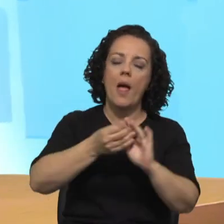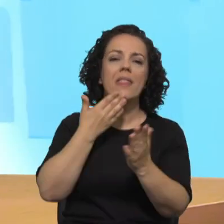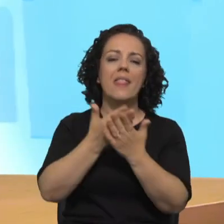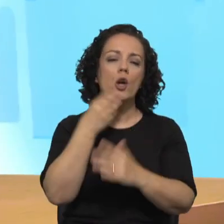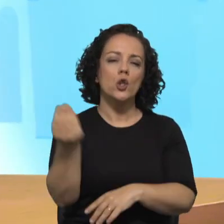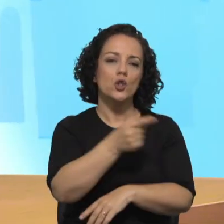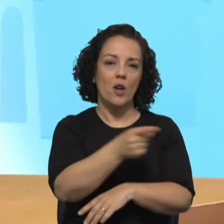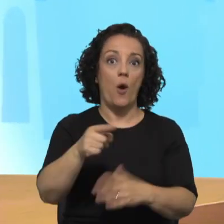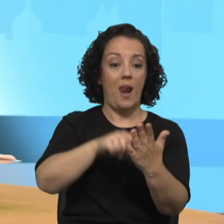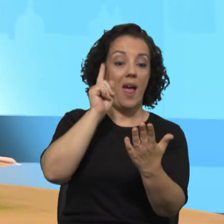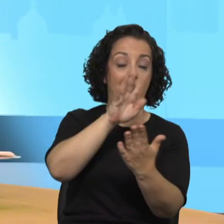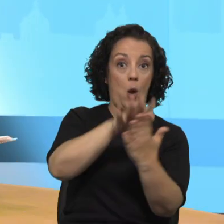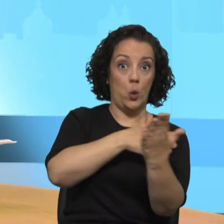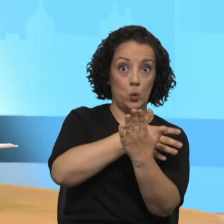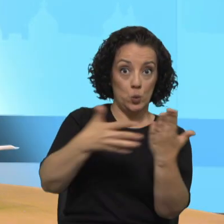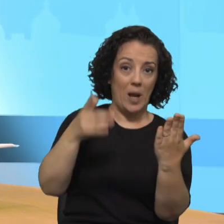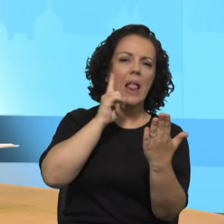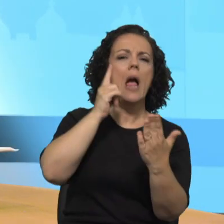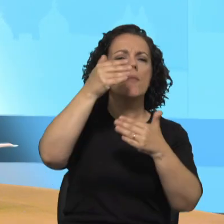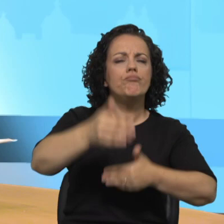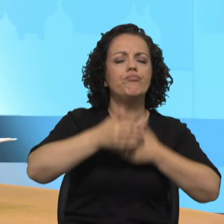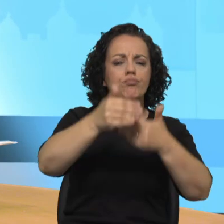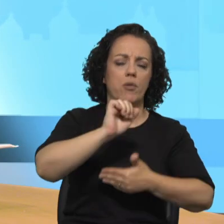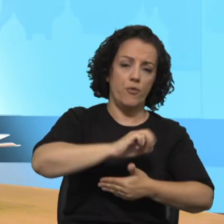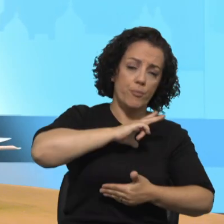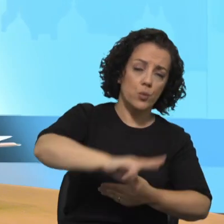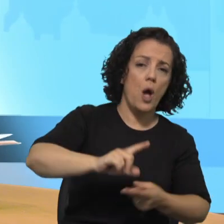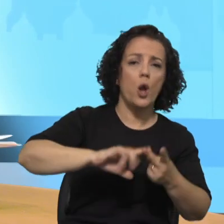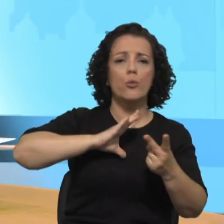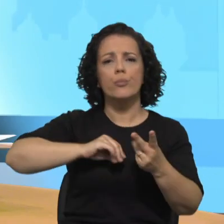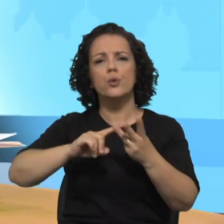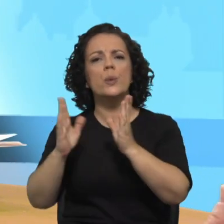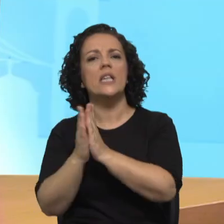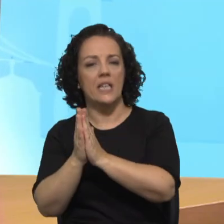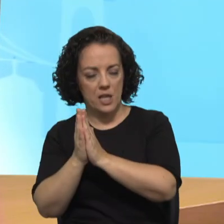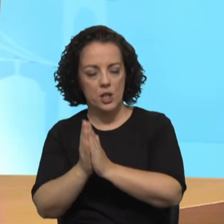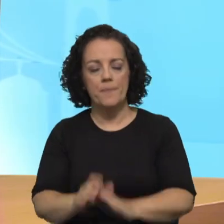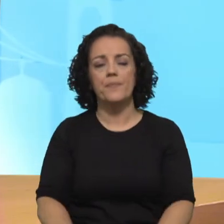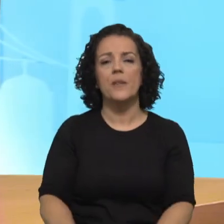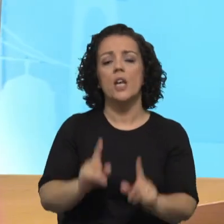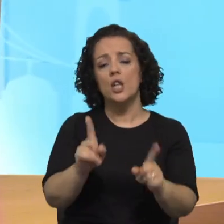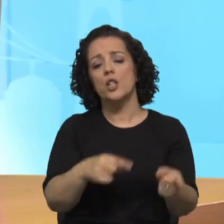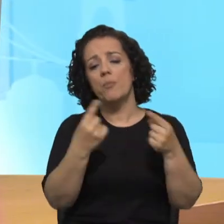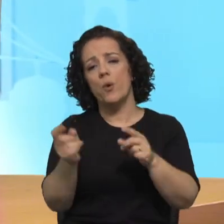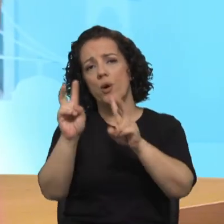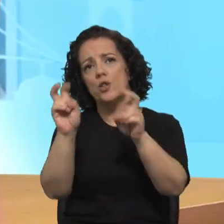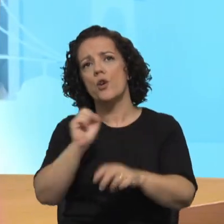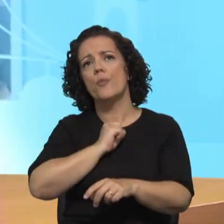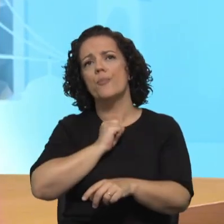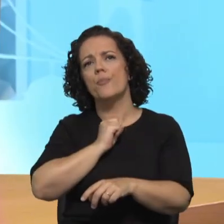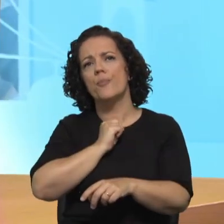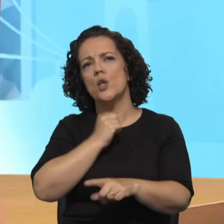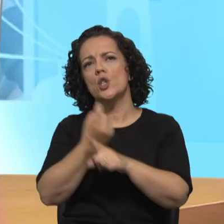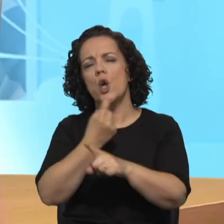Cronologia em Portugal, no mundo e na Igreja. Exato. Sim. E depois, a parte mais substancial é é o meu colorido, as